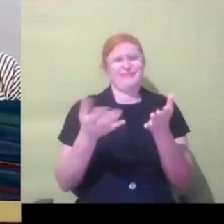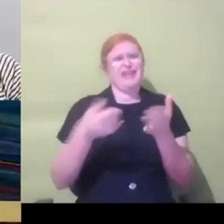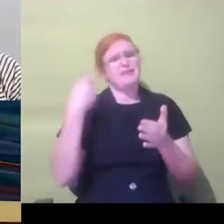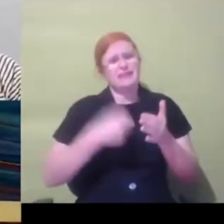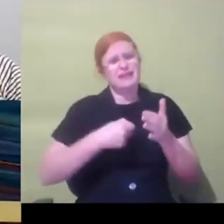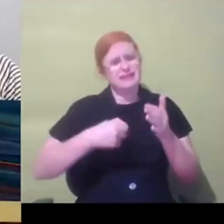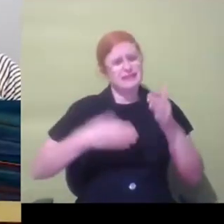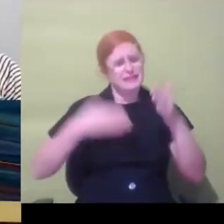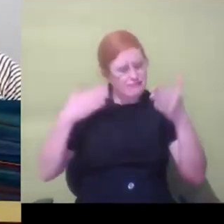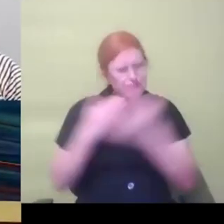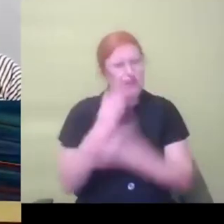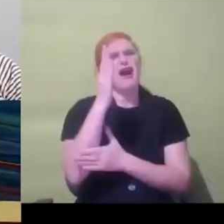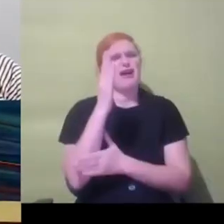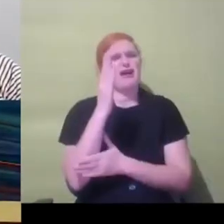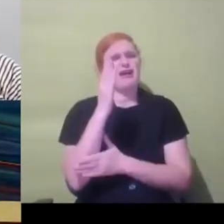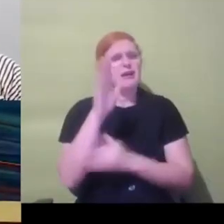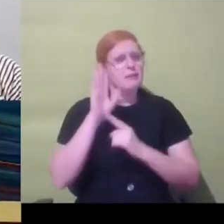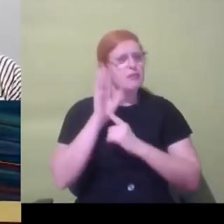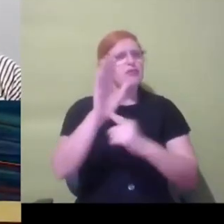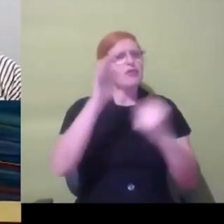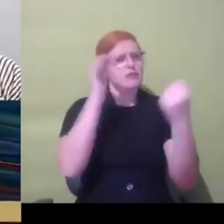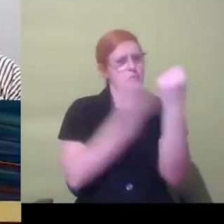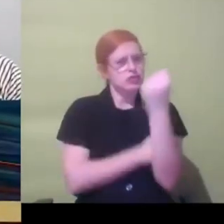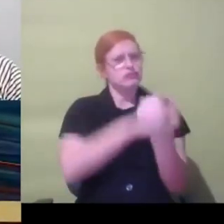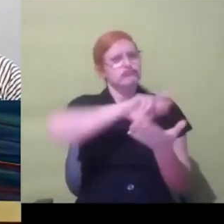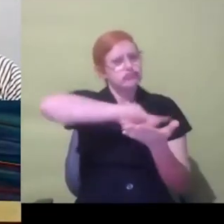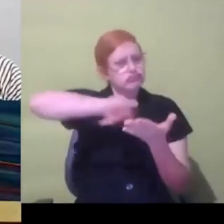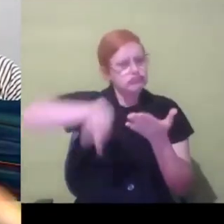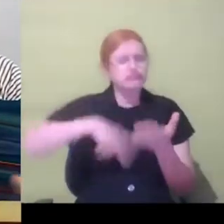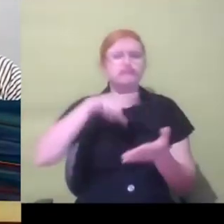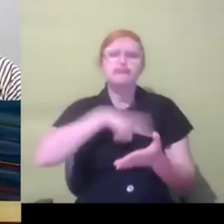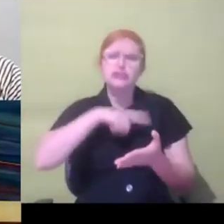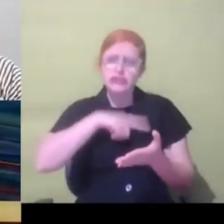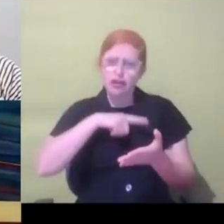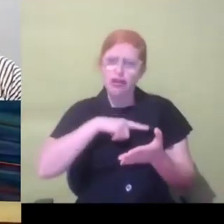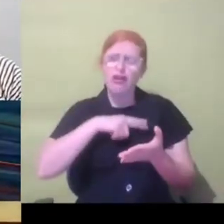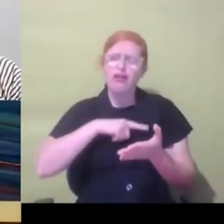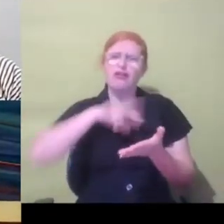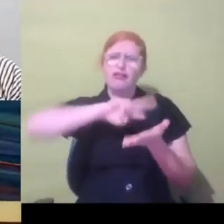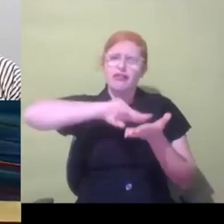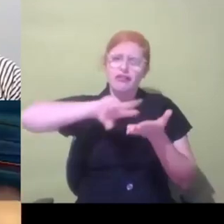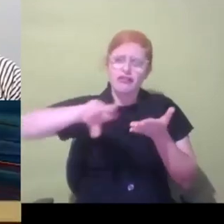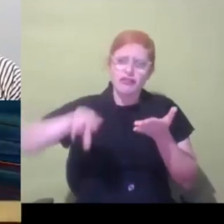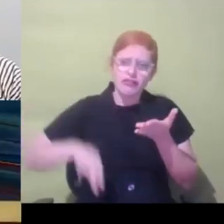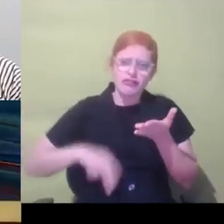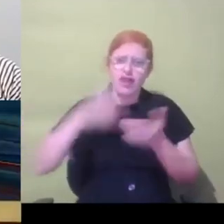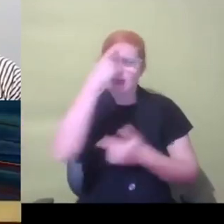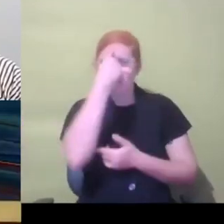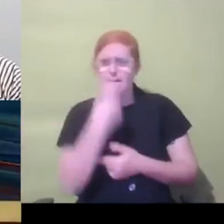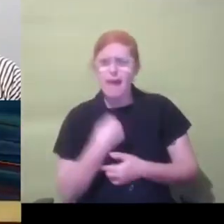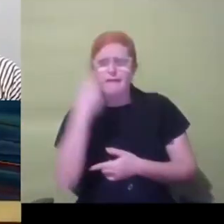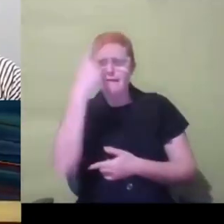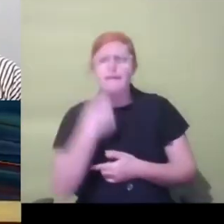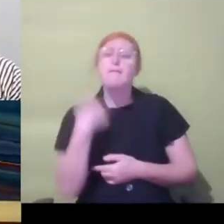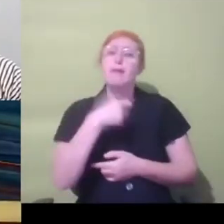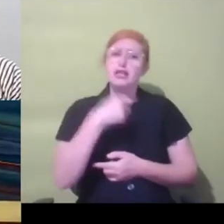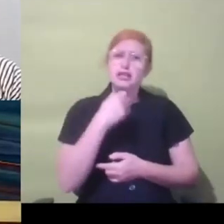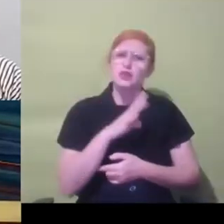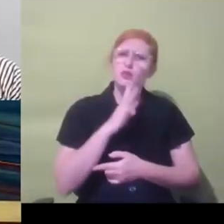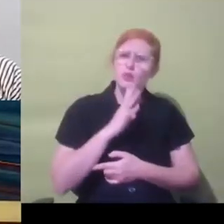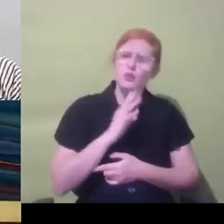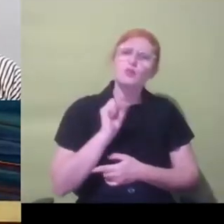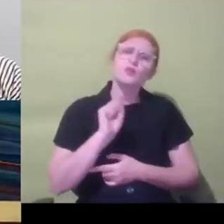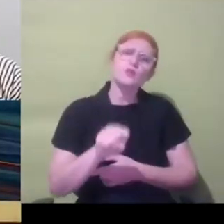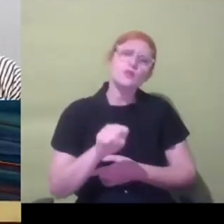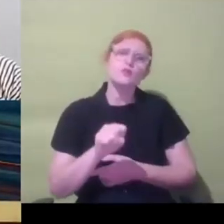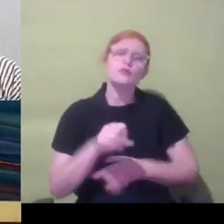desconstruir isso, sabe? A gente quer mostrar que o feminismo ele é plural, ele tem muitas facetas que a gente precisa conhecer e ele